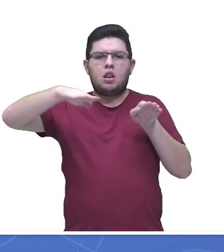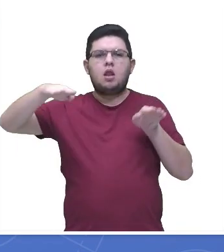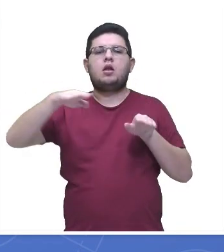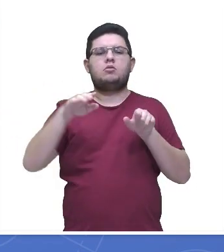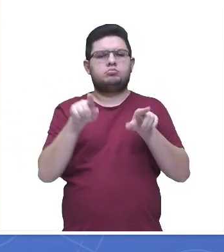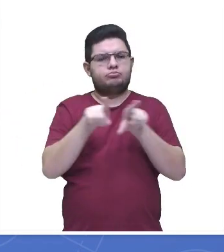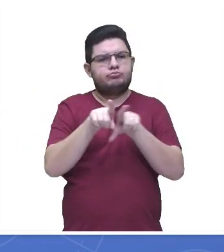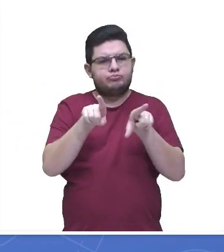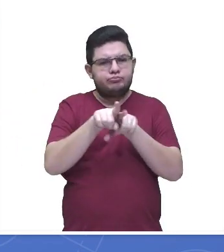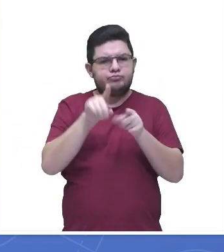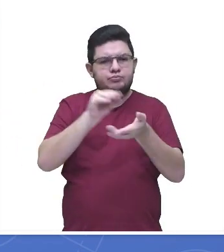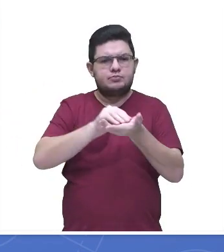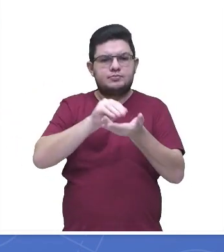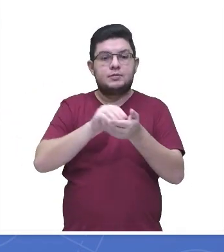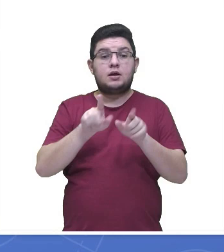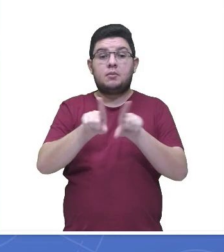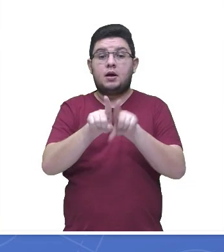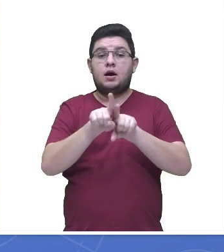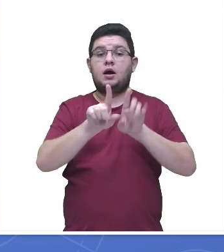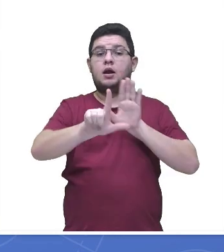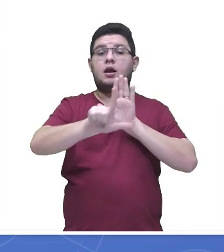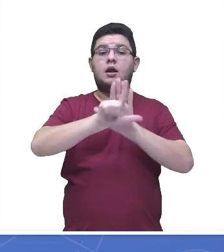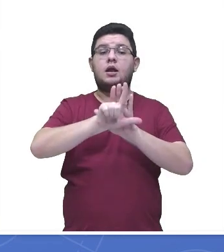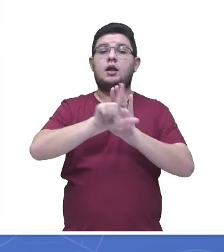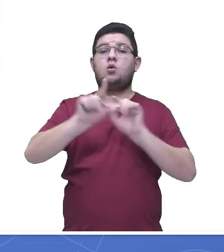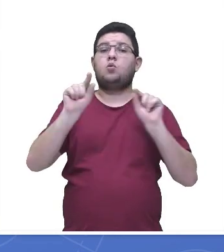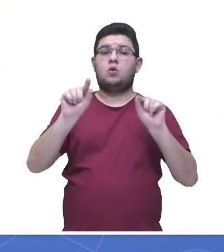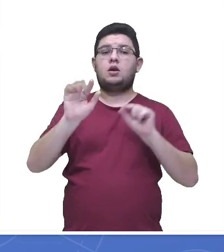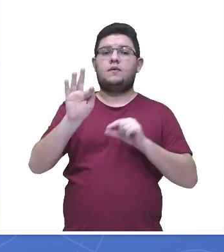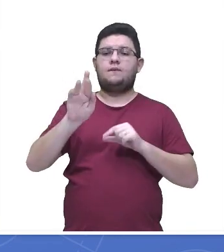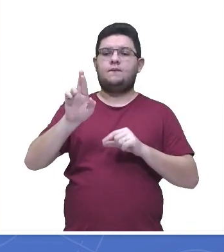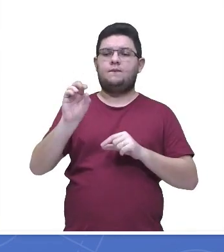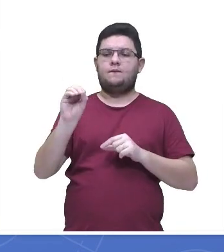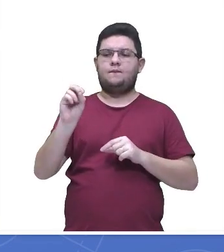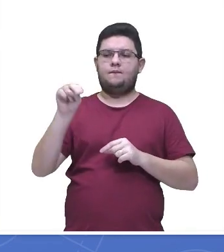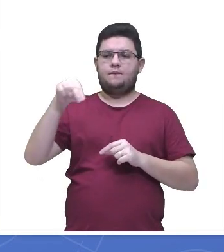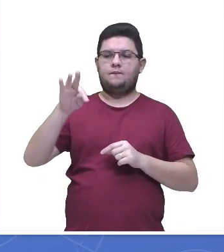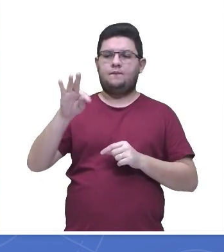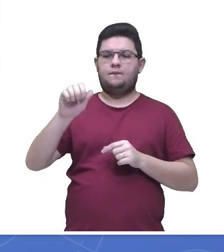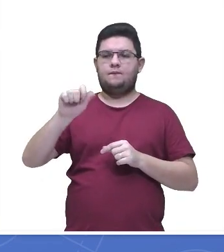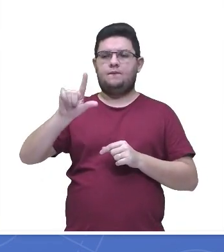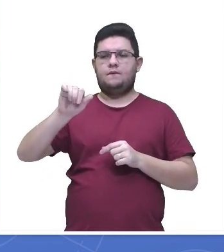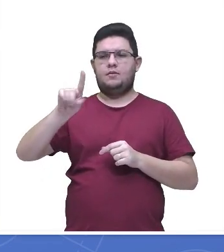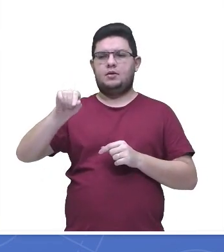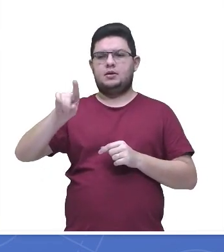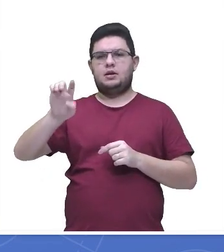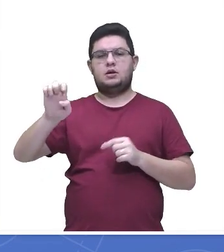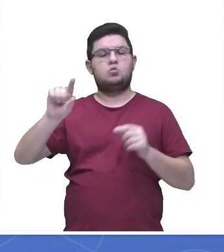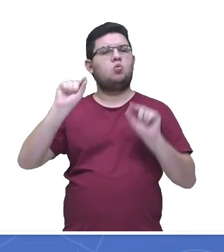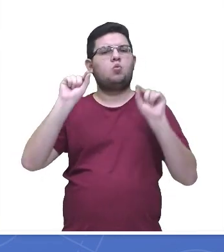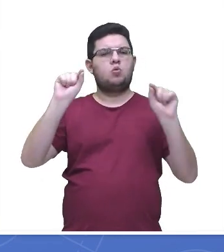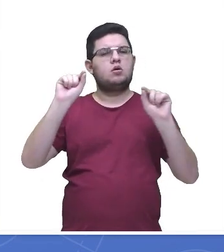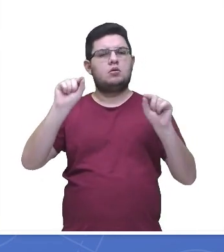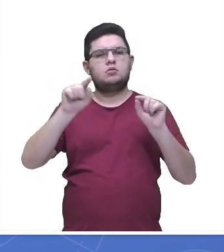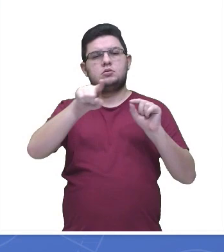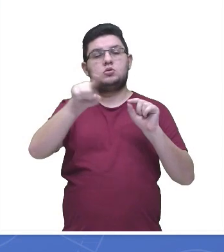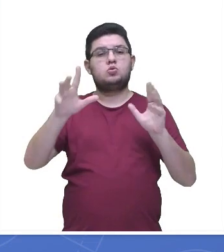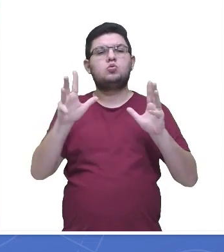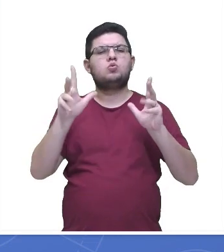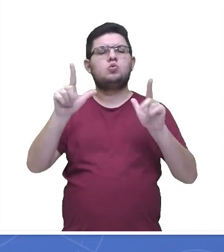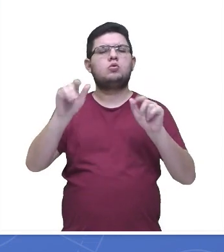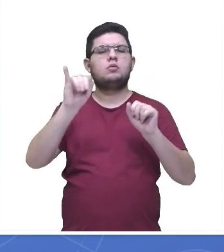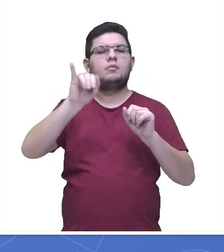A lei da frontalidade nada mais é do que todas as imagens, se vocês perceberem no